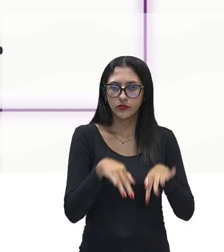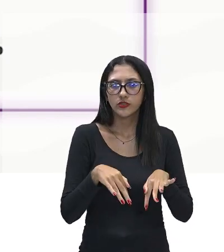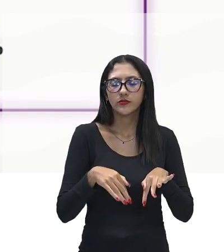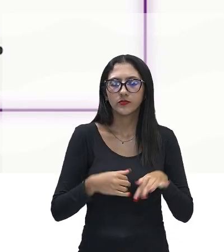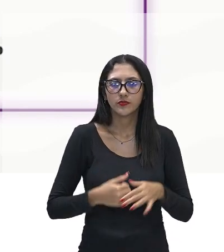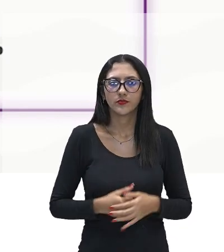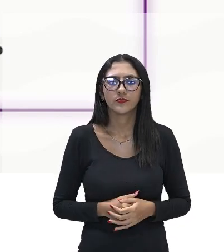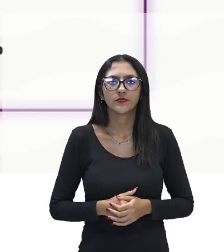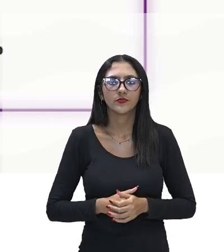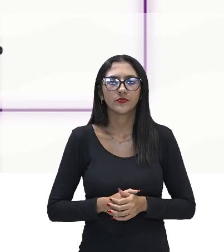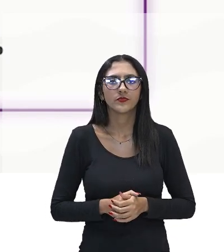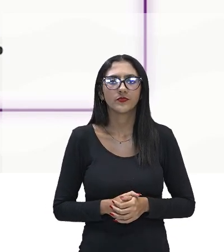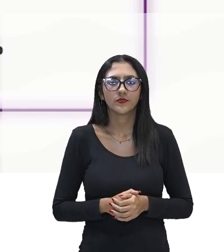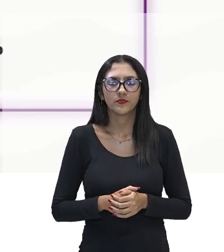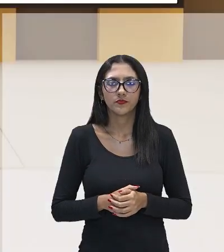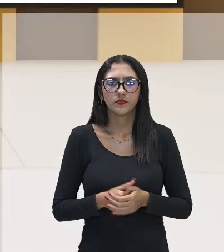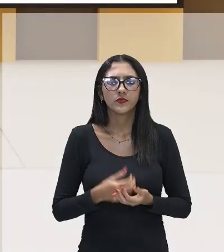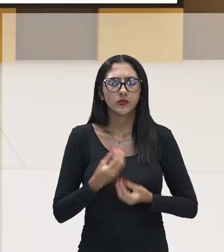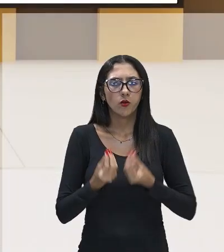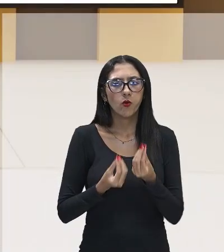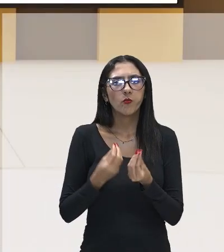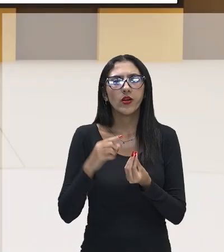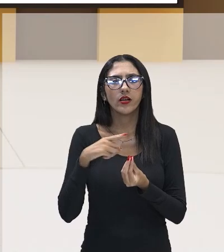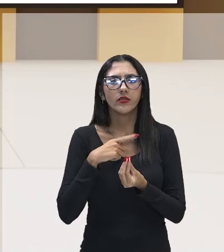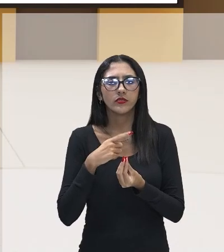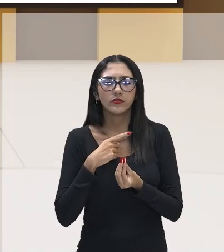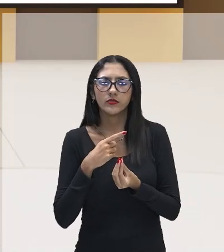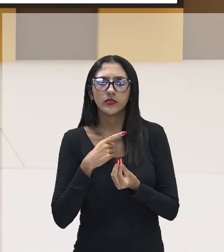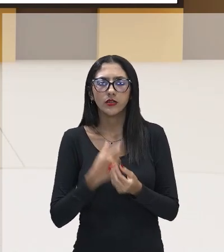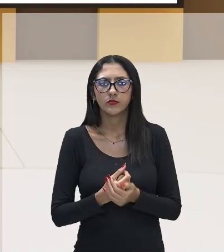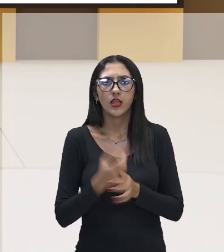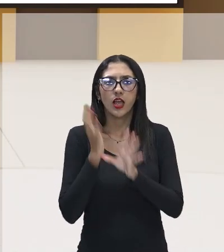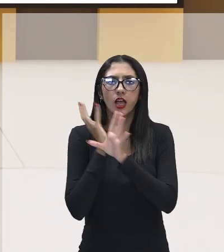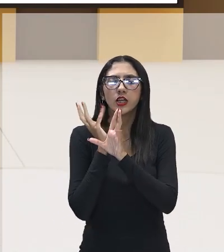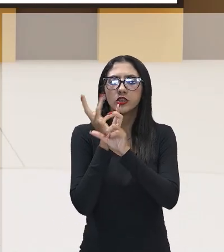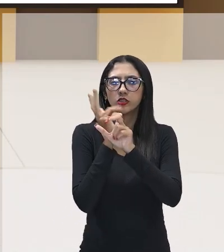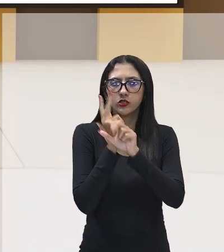uma transação. Ou seja, é o valor que você vai pegar e